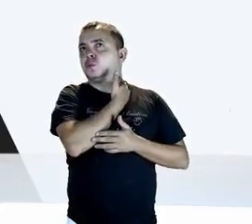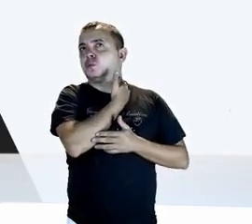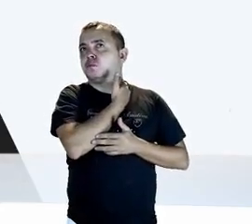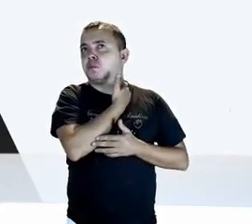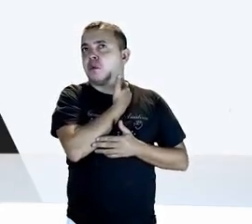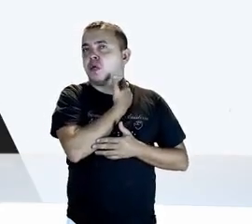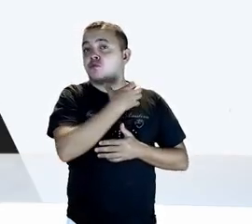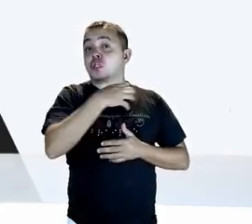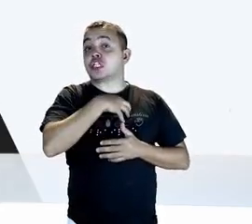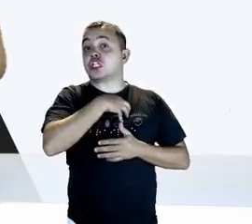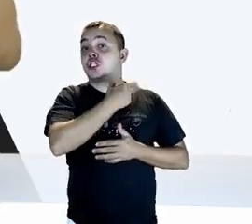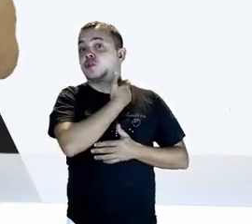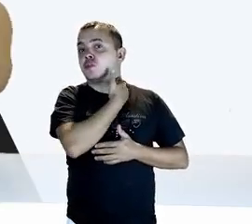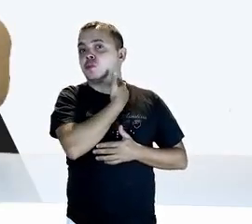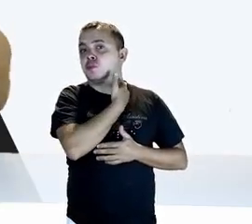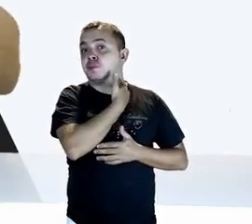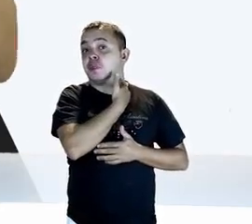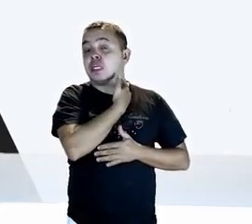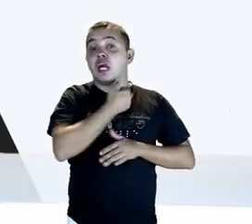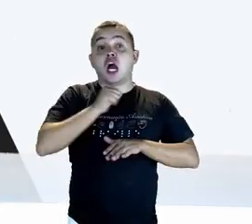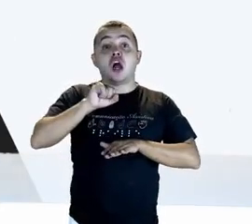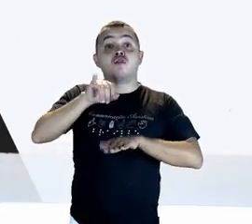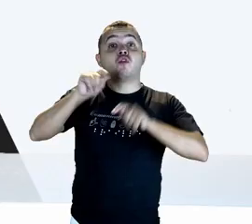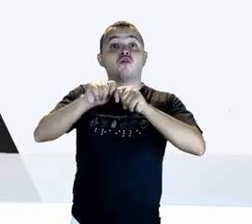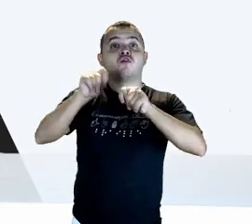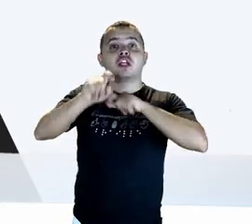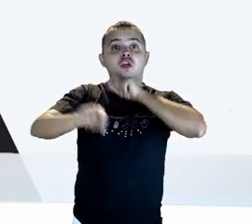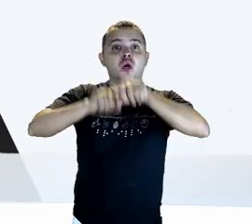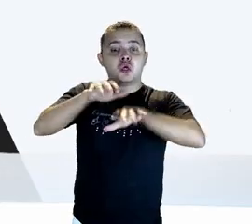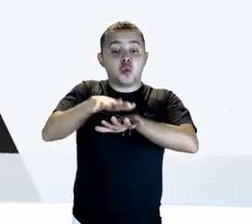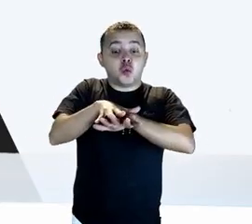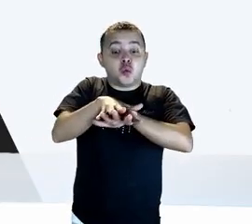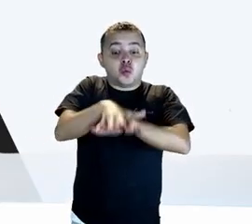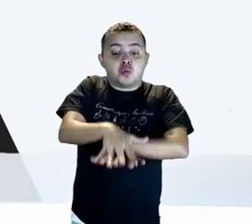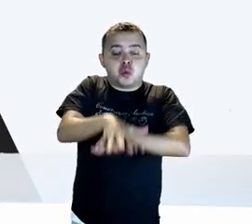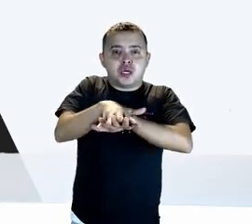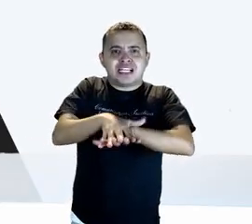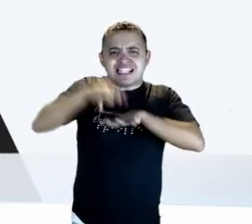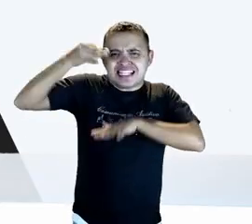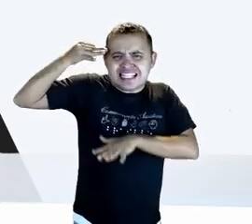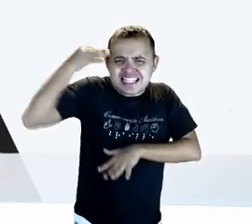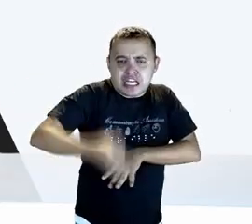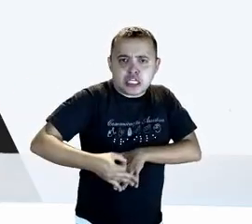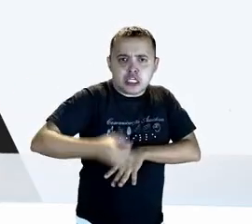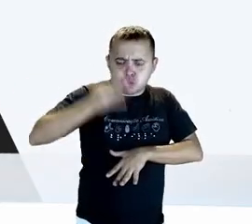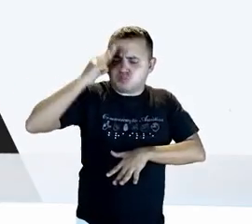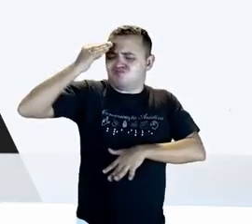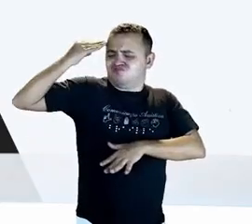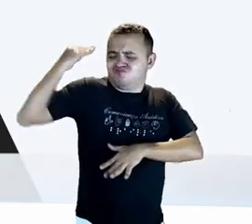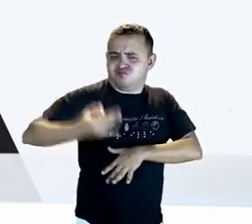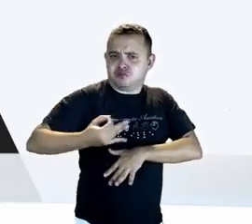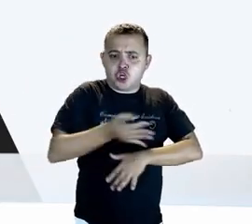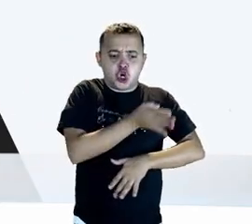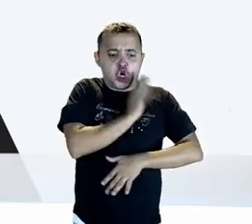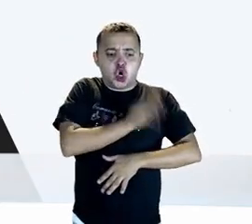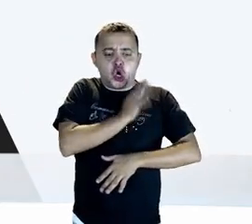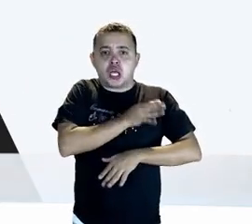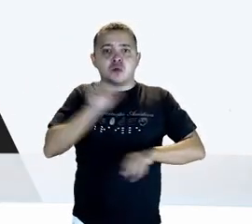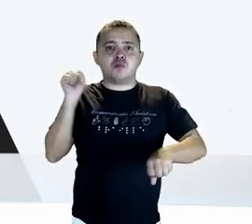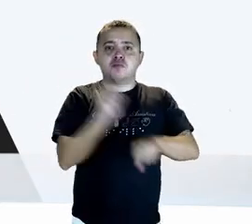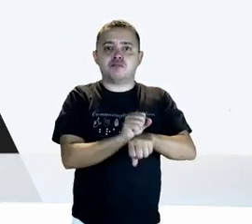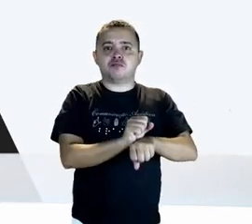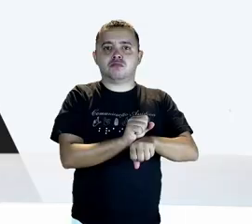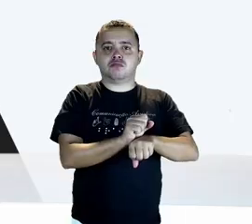procedimento, então, é o quê? Realizar somente quando tiver certeza de que o coração da vítima